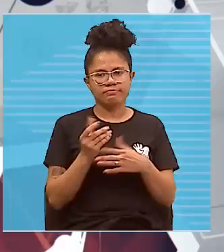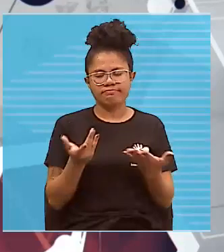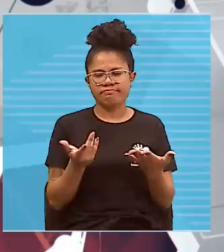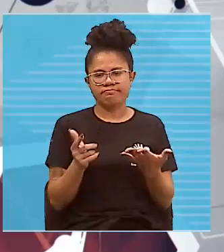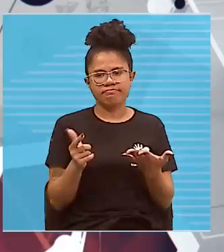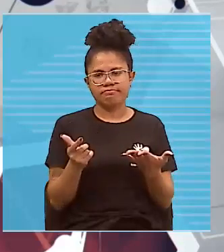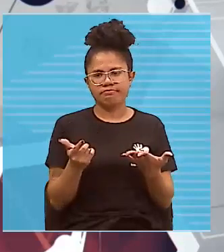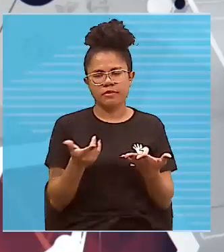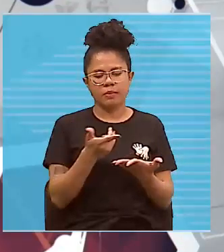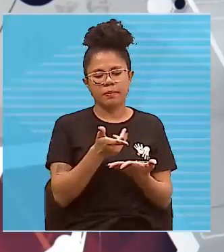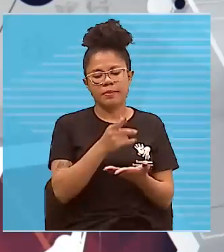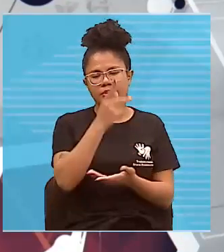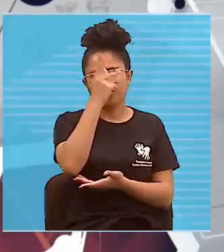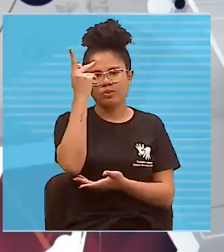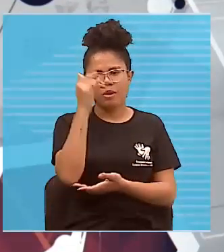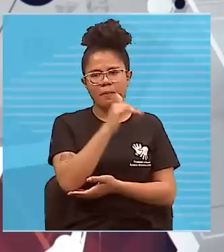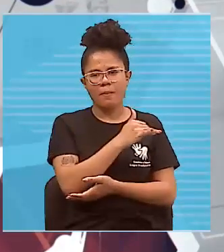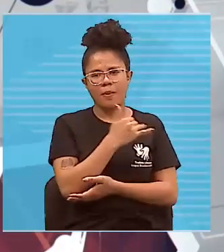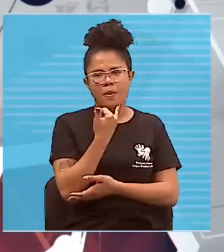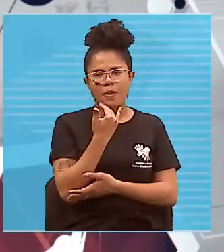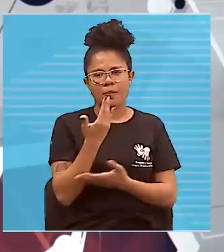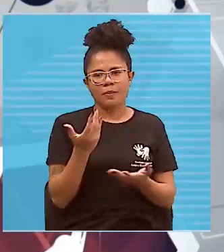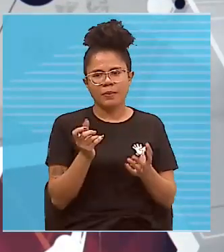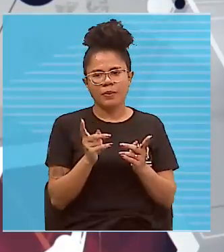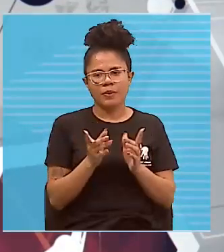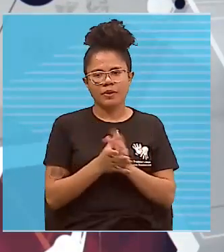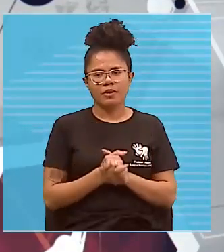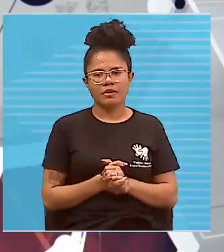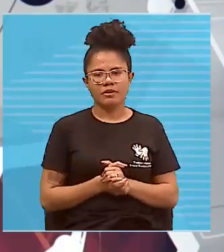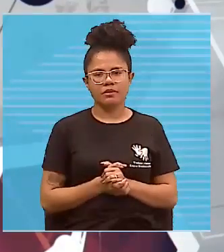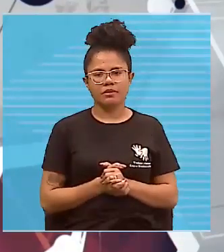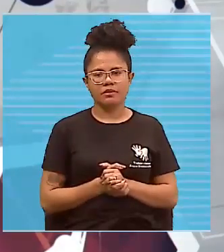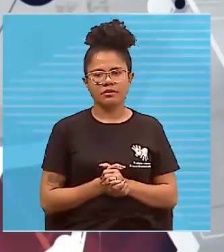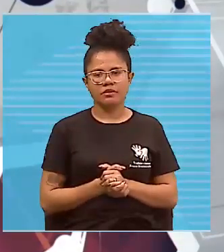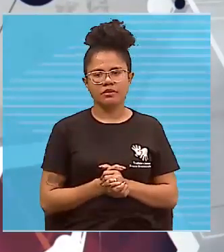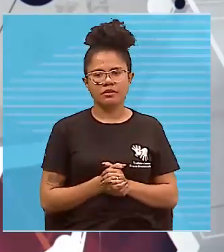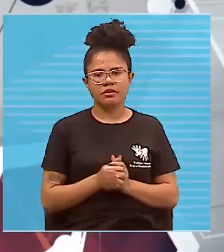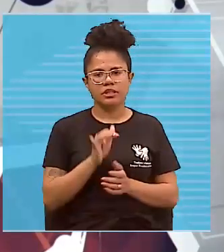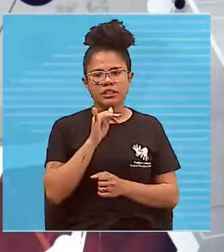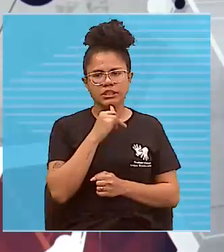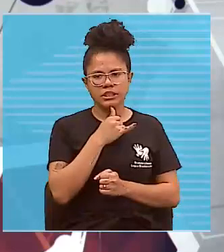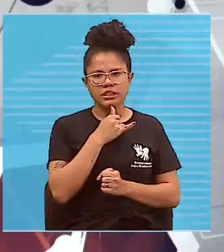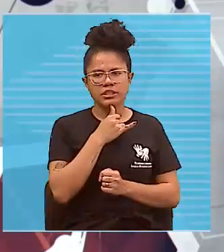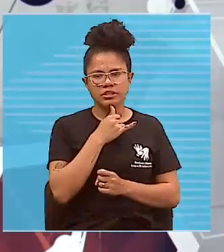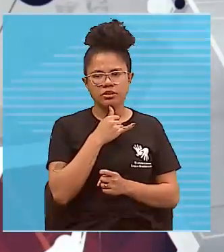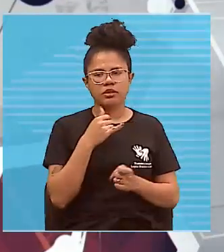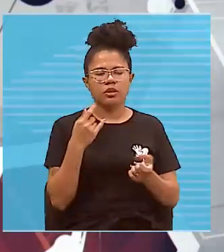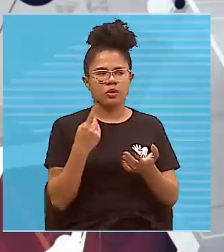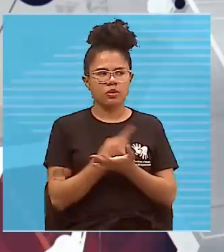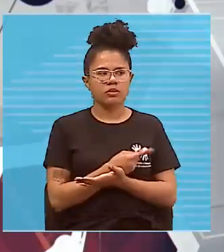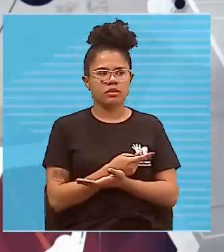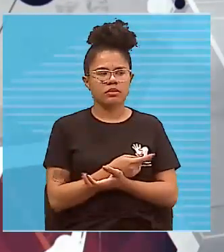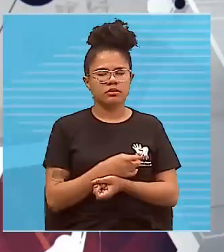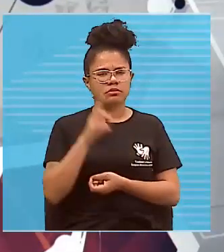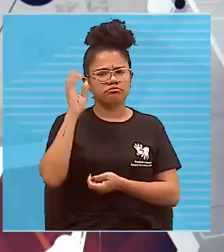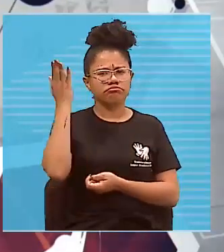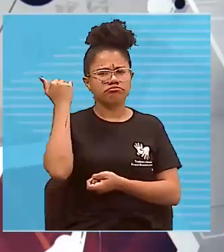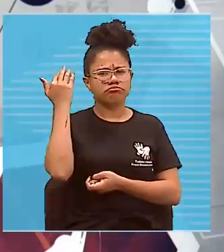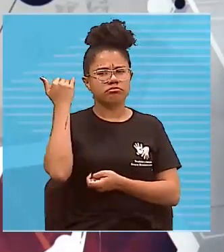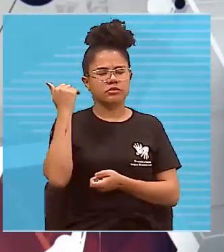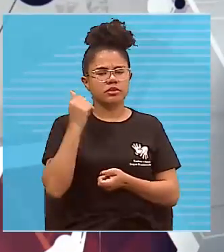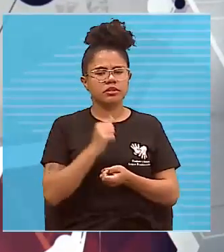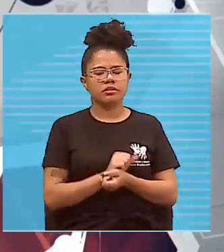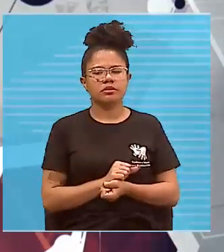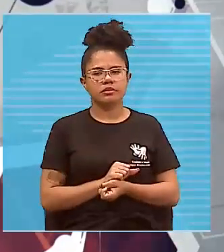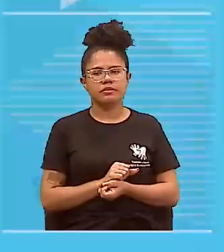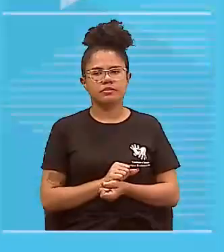transportado e a pessoa morre por asfixia. Trágico, né? É triste demais. E isso aconteceu um dia desses aqui, à luz